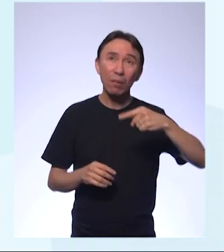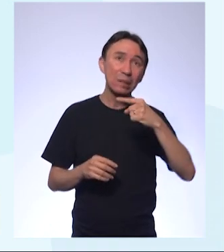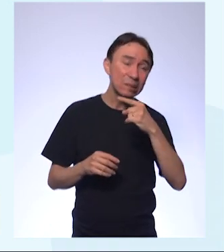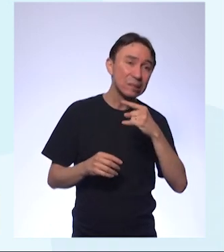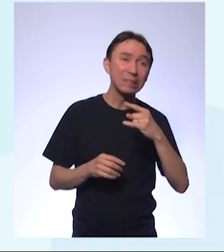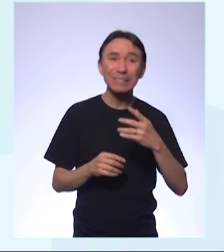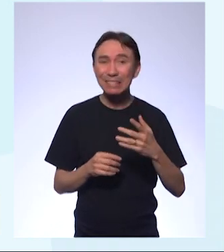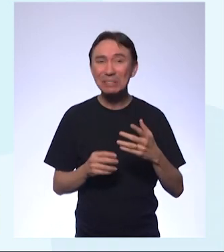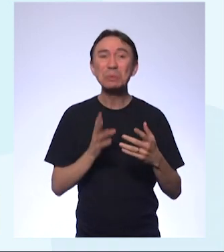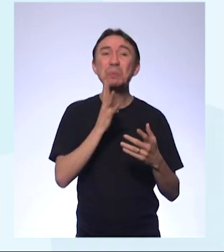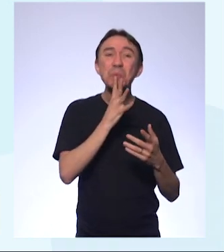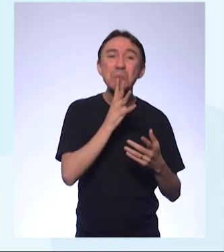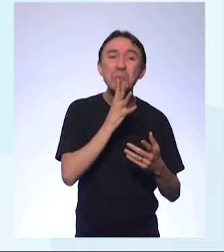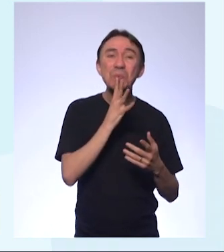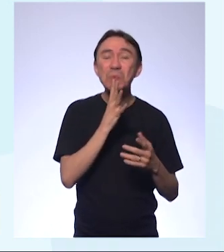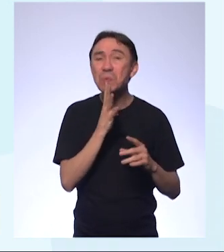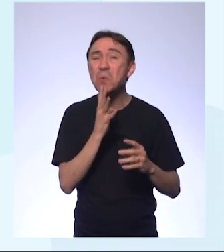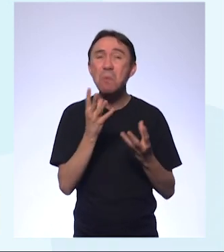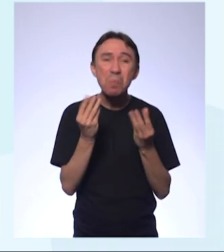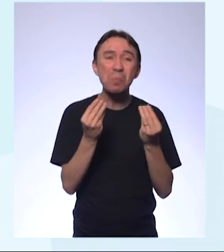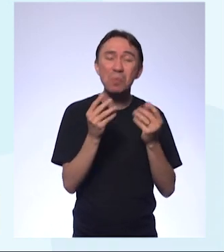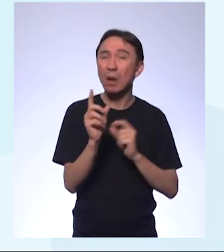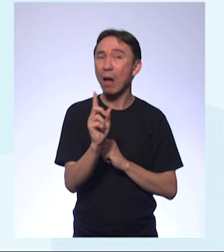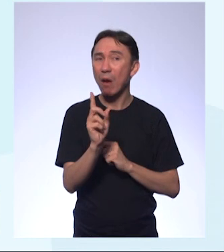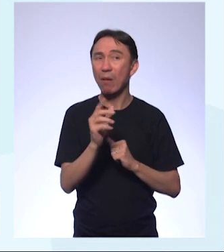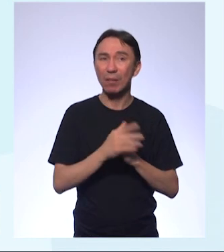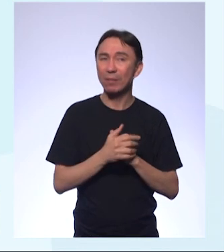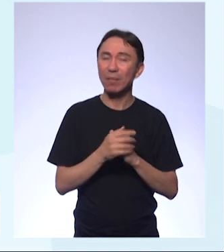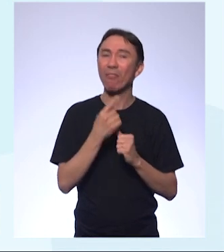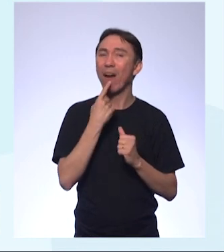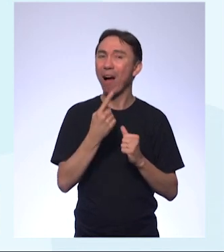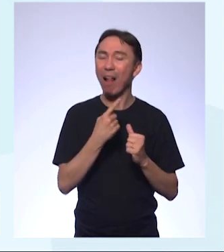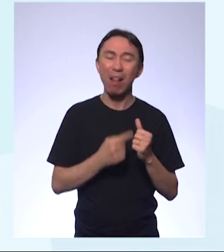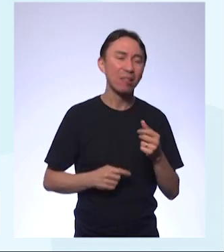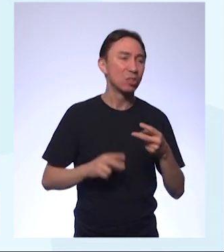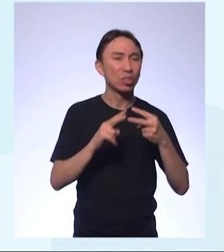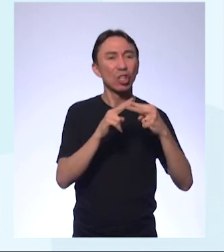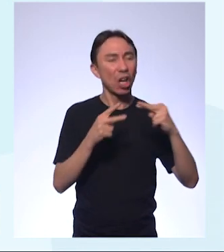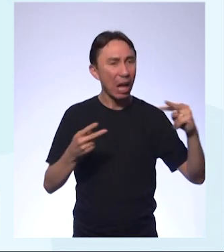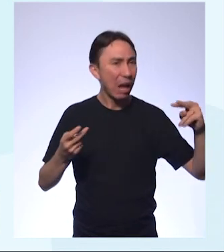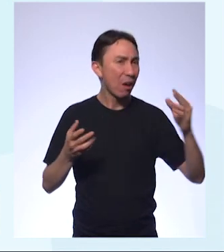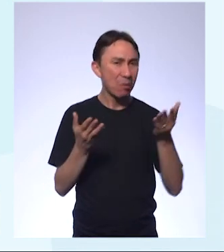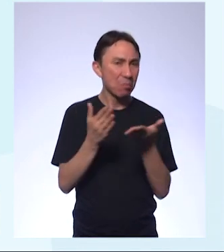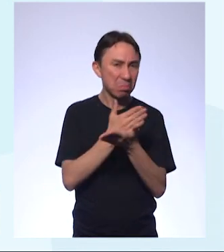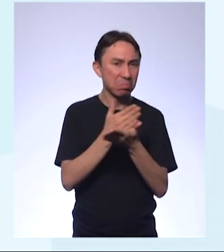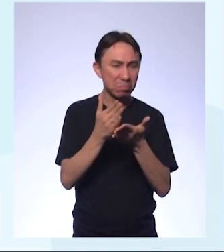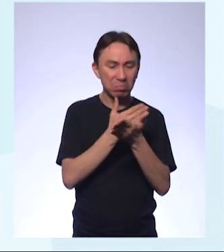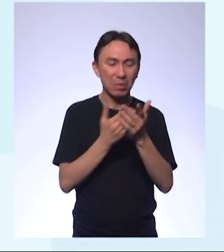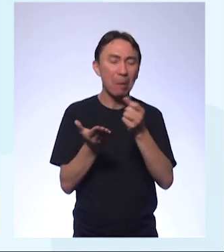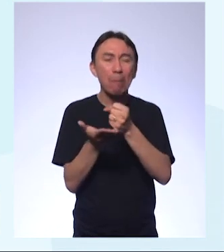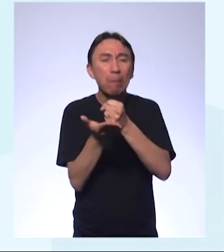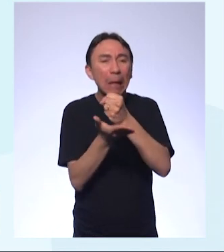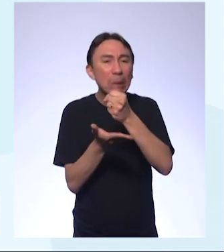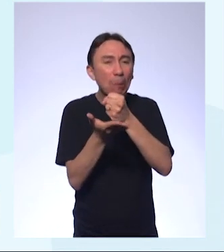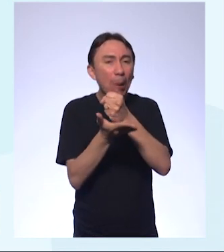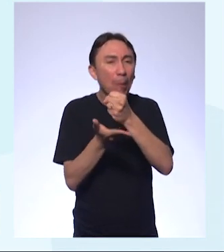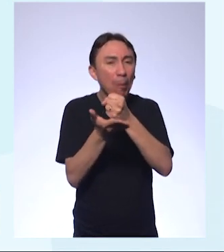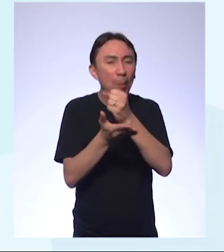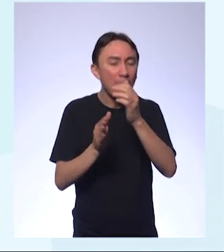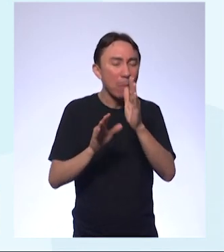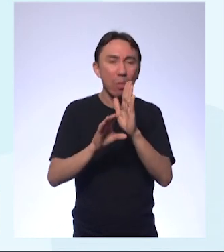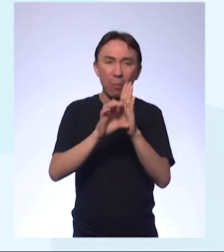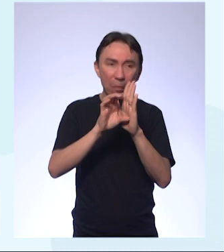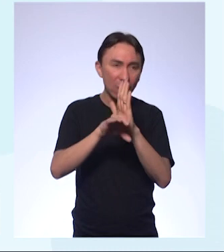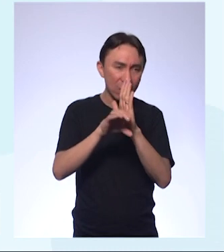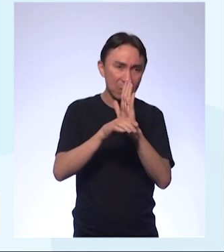gente começa a falar de genética, né? Então, são conceitos básicos realmente para a gente conseguir se aprofundar